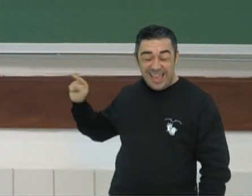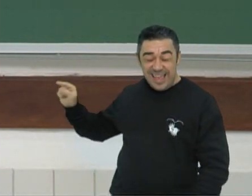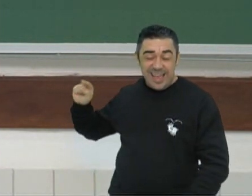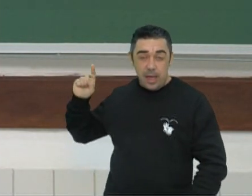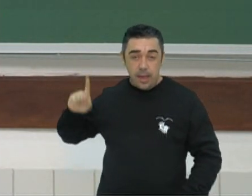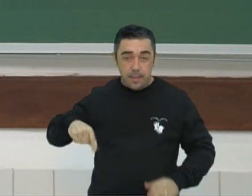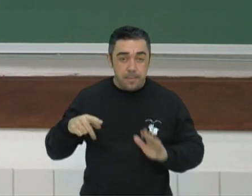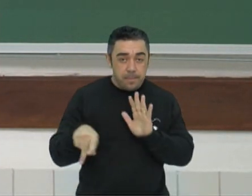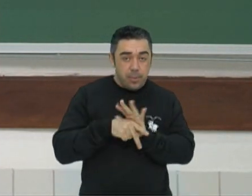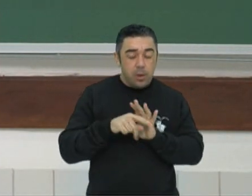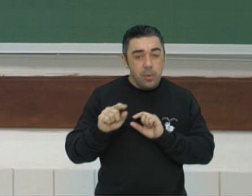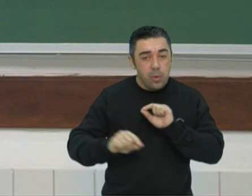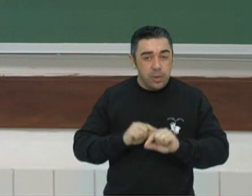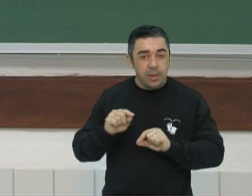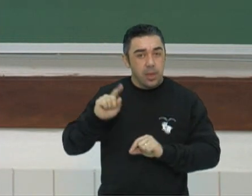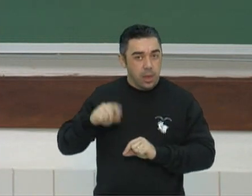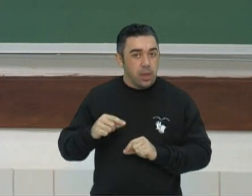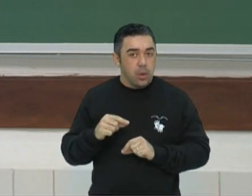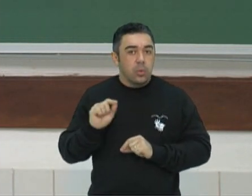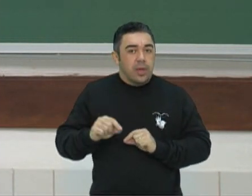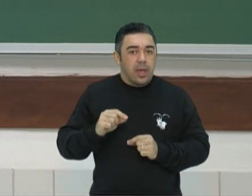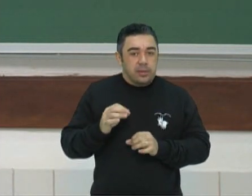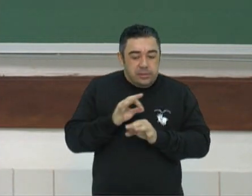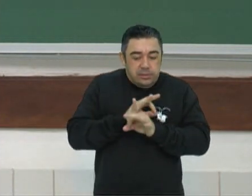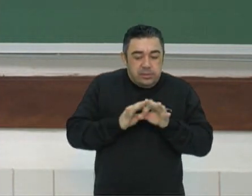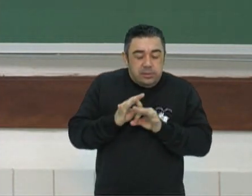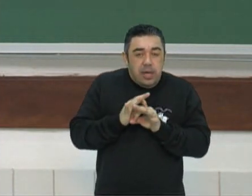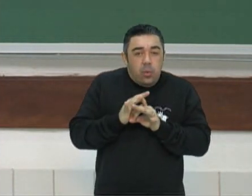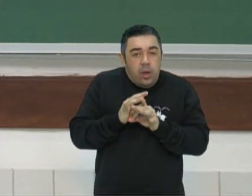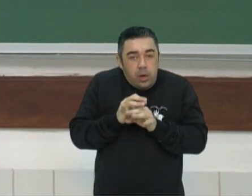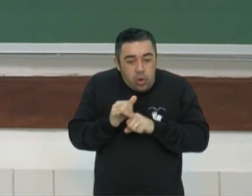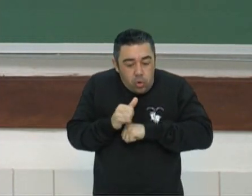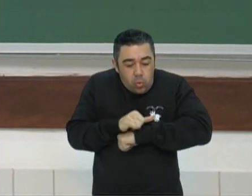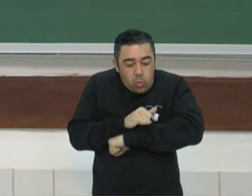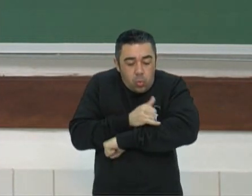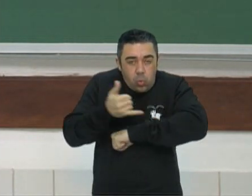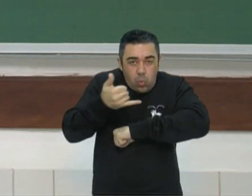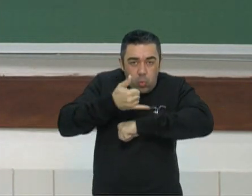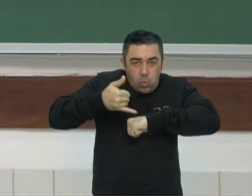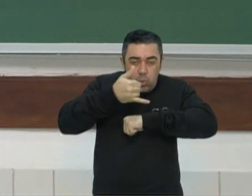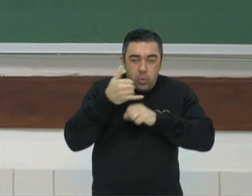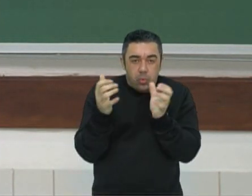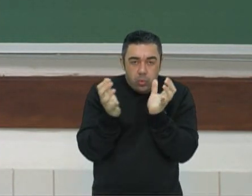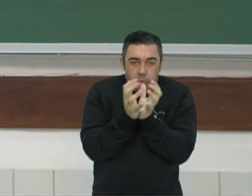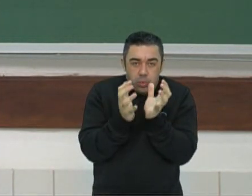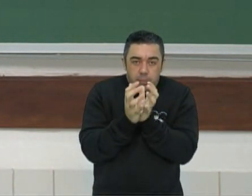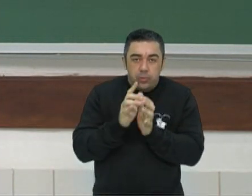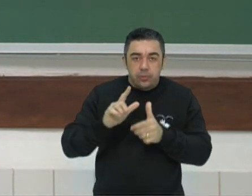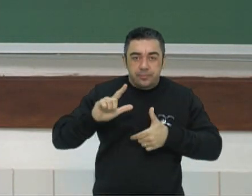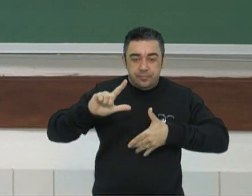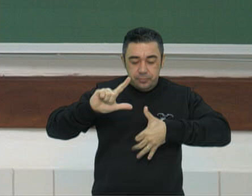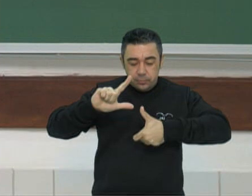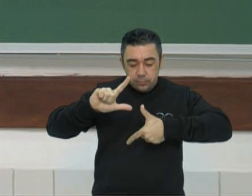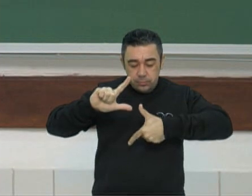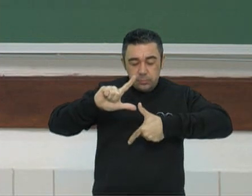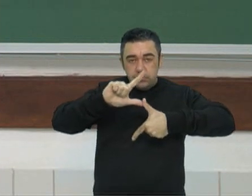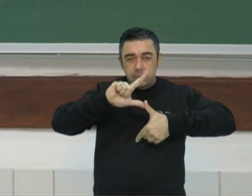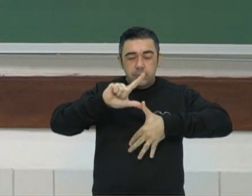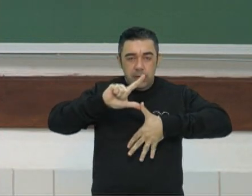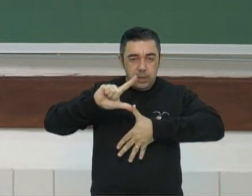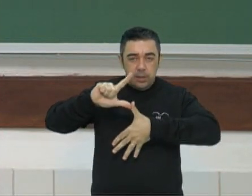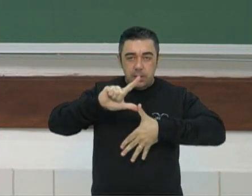tecido conjuntivo muito rico em células que acumulam gorduras, que são o grupo dos lipídios, de modo geral,